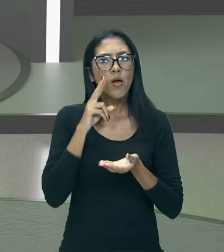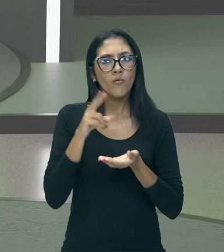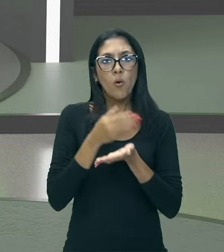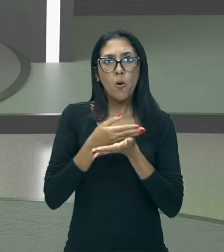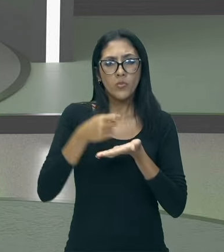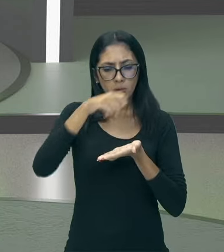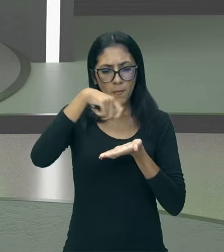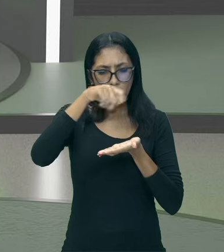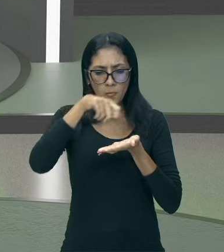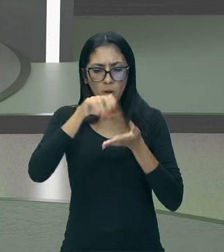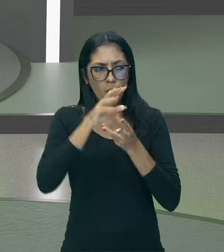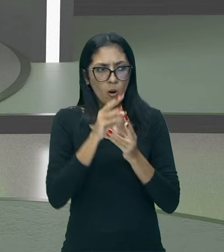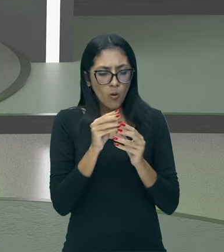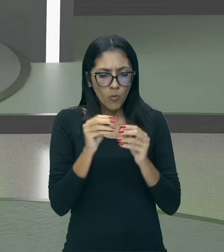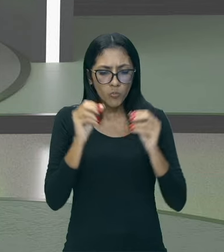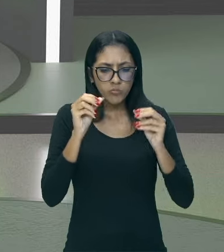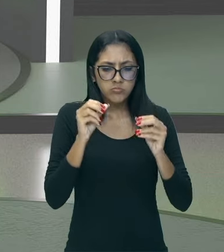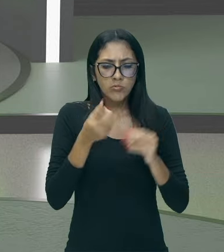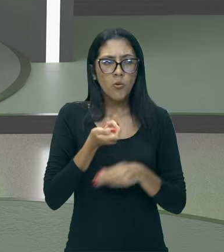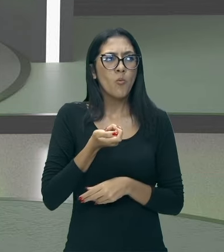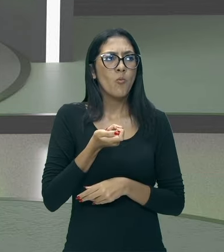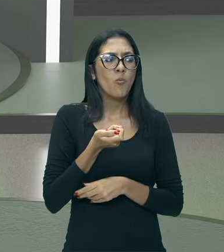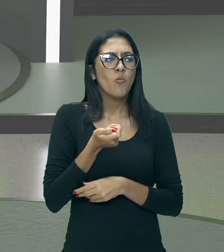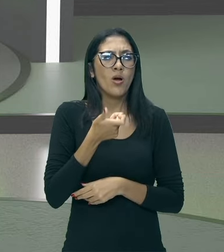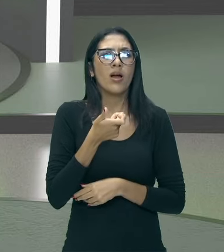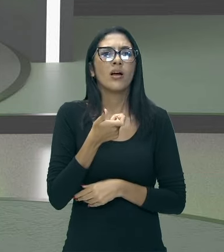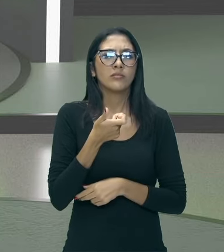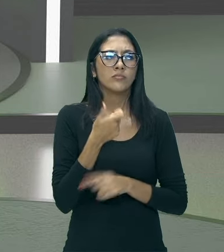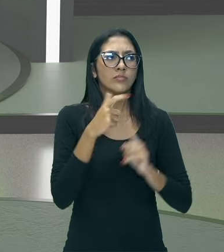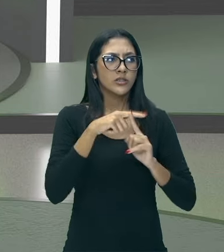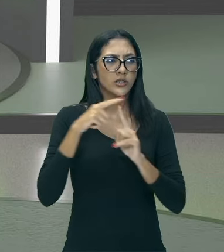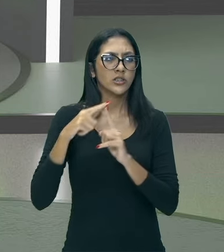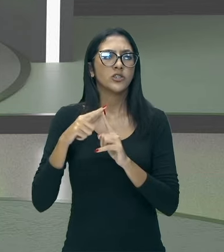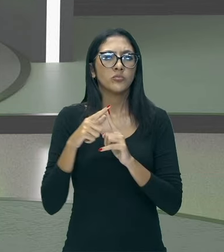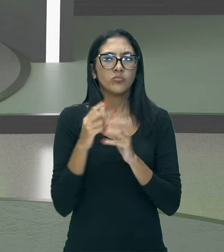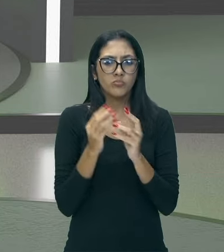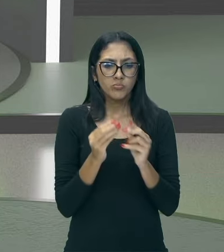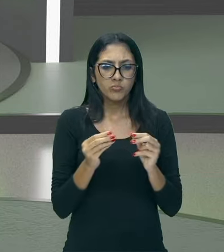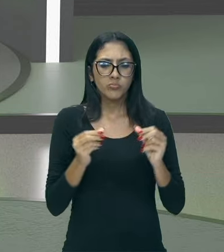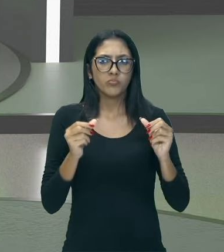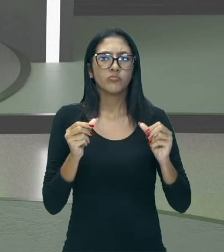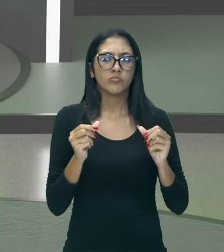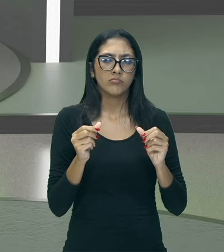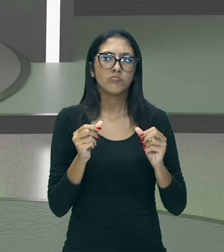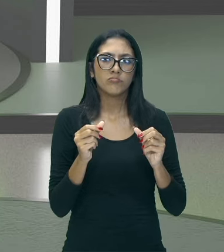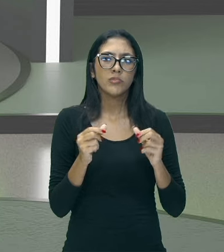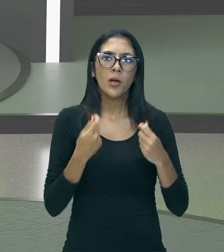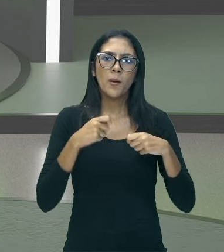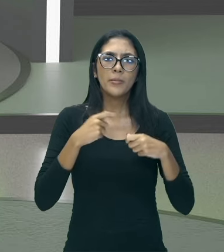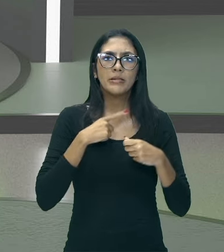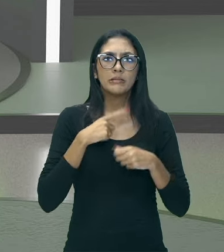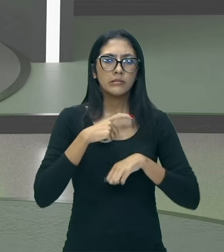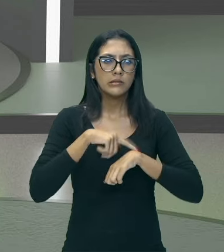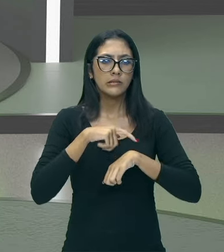uma solução, na verdade, né? Precisa de um